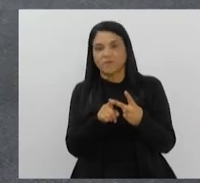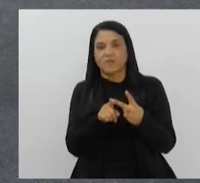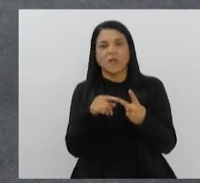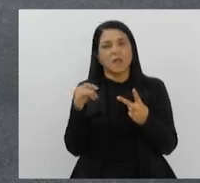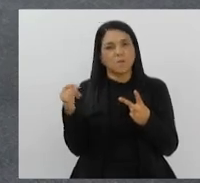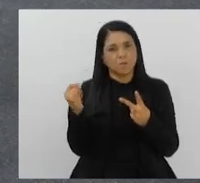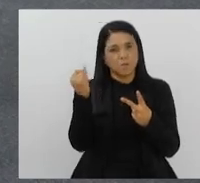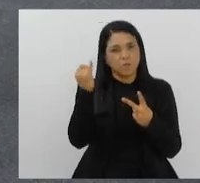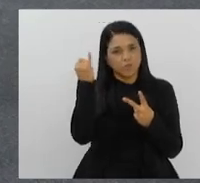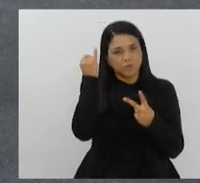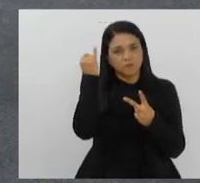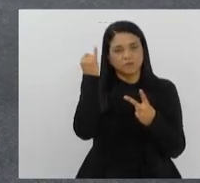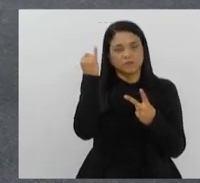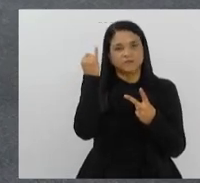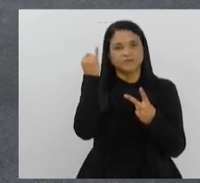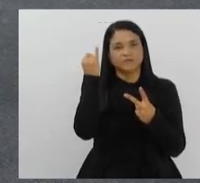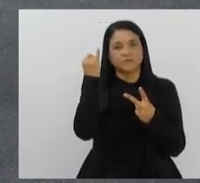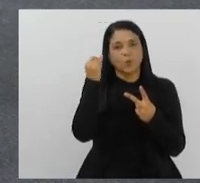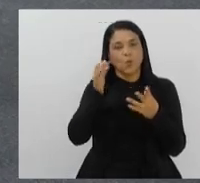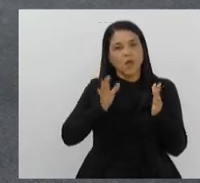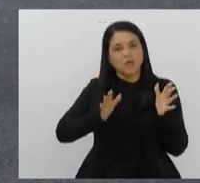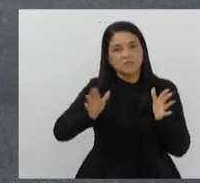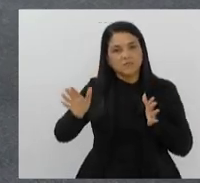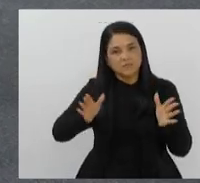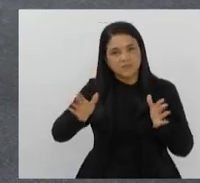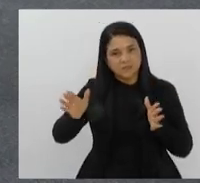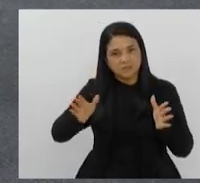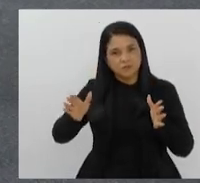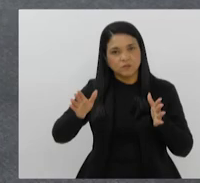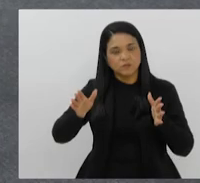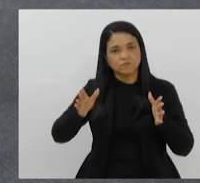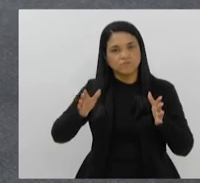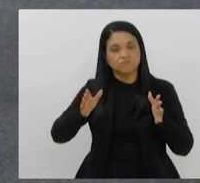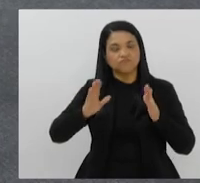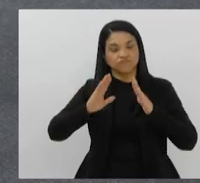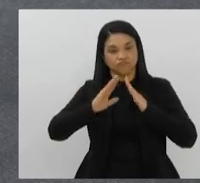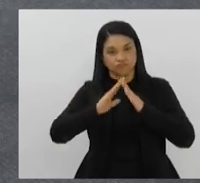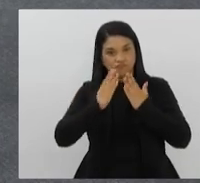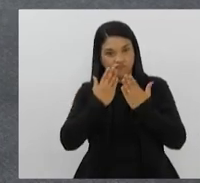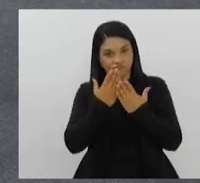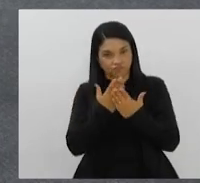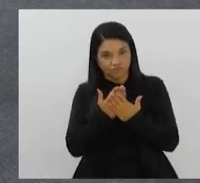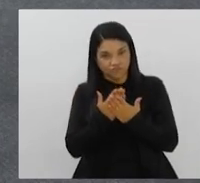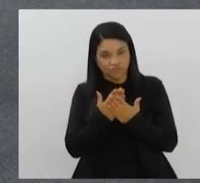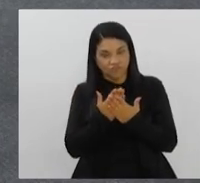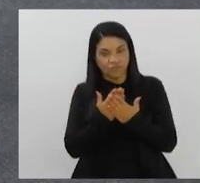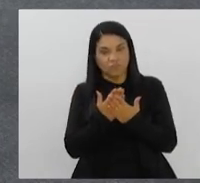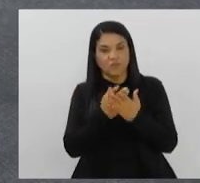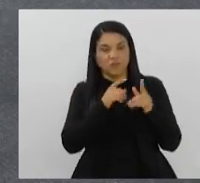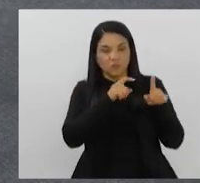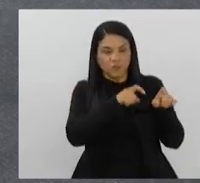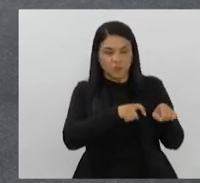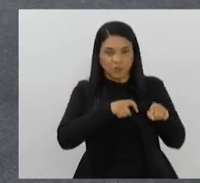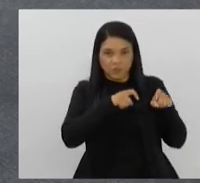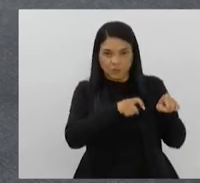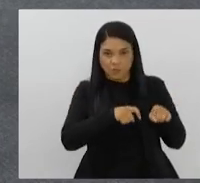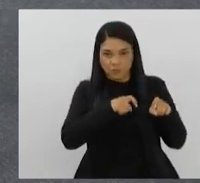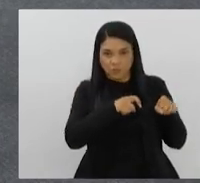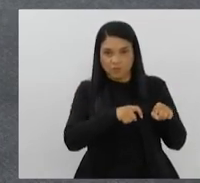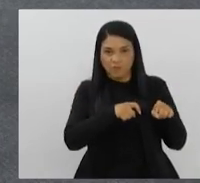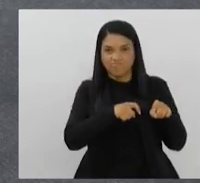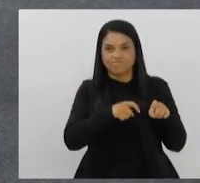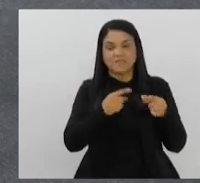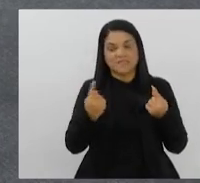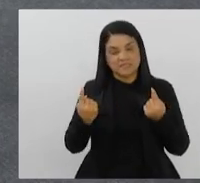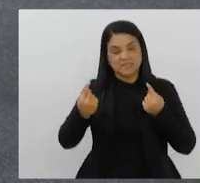aqui que o acesso e a permanência nas escolas rurais é ainda um dos maiores